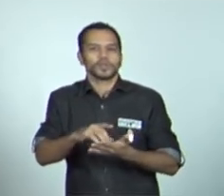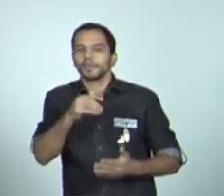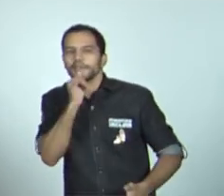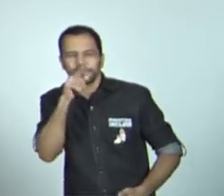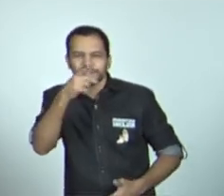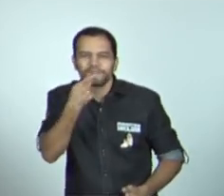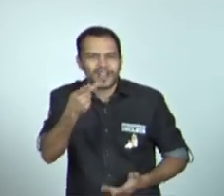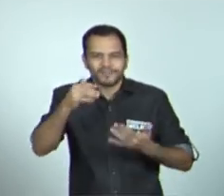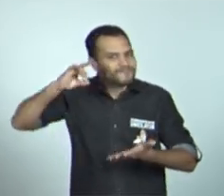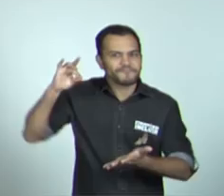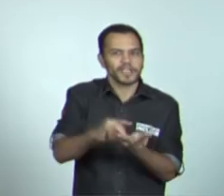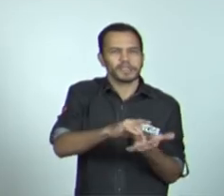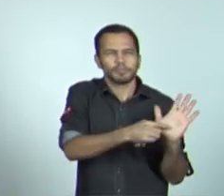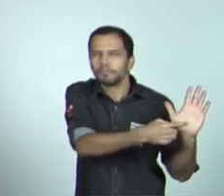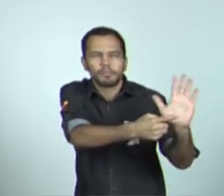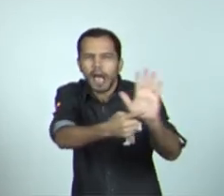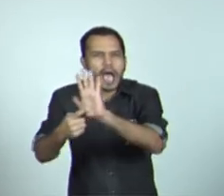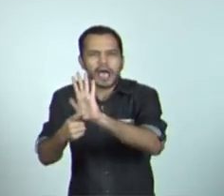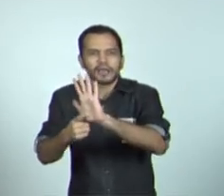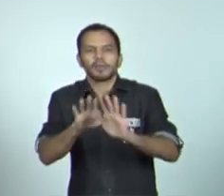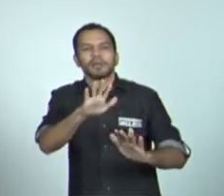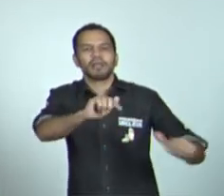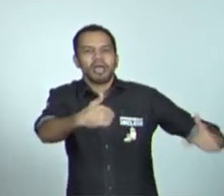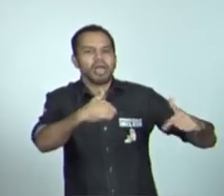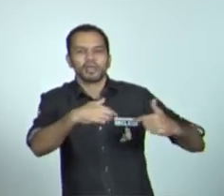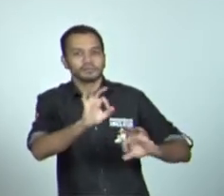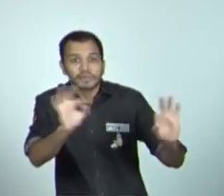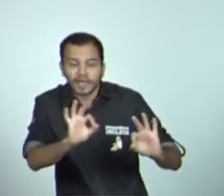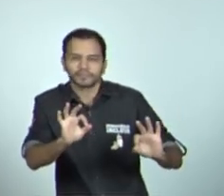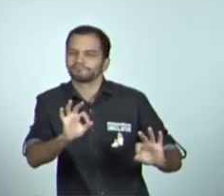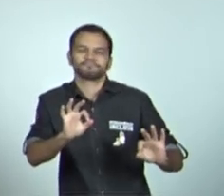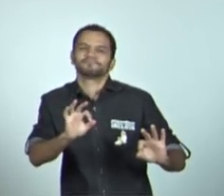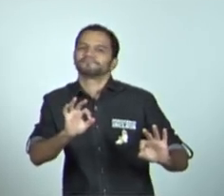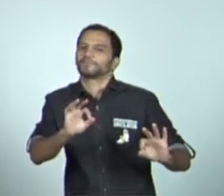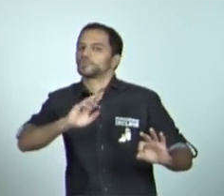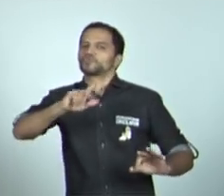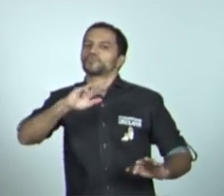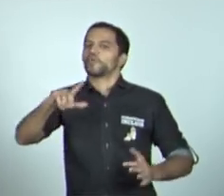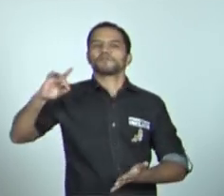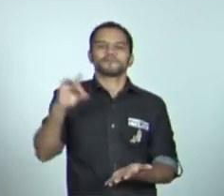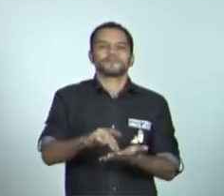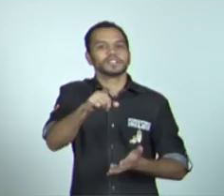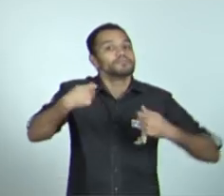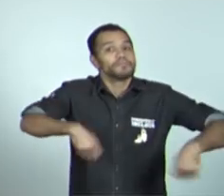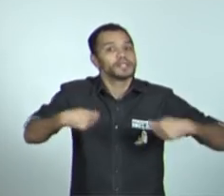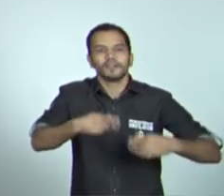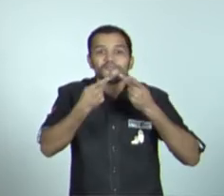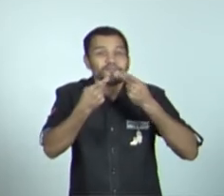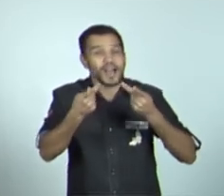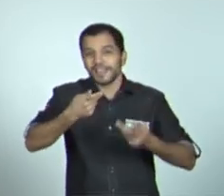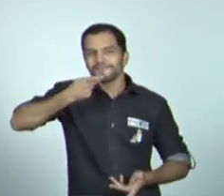verdade do reino diante de um mundo que está nas mãos do inimigo e as pessoas concordarem com você o tempo inteiro é impossível olá